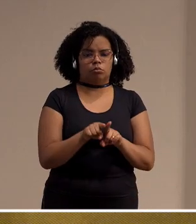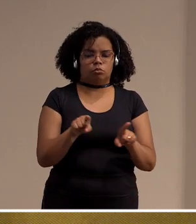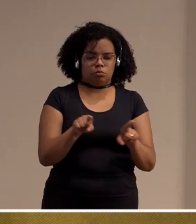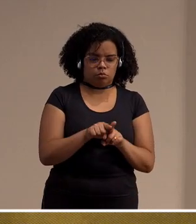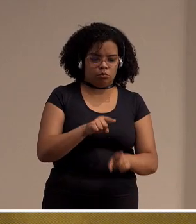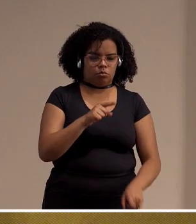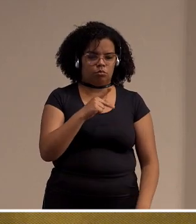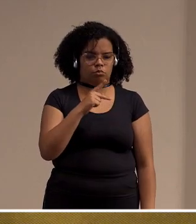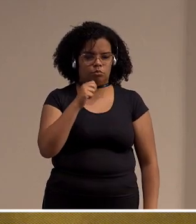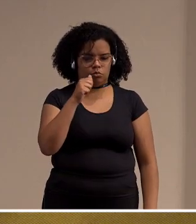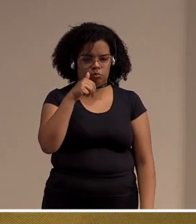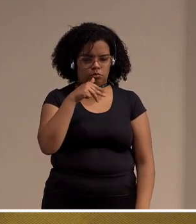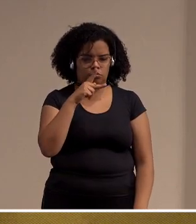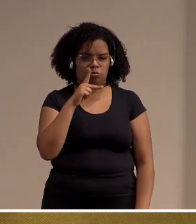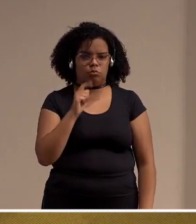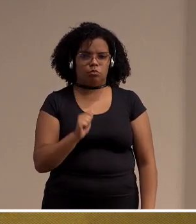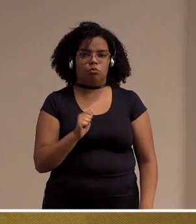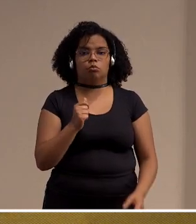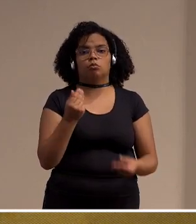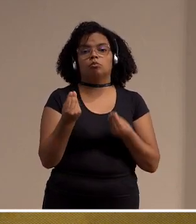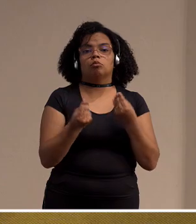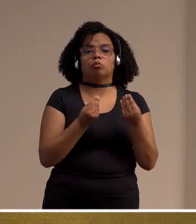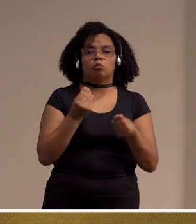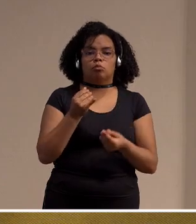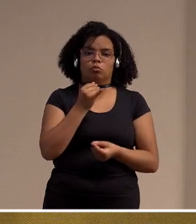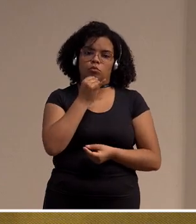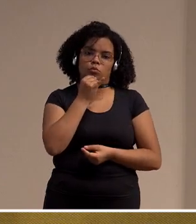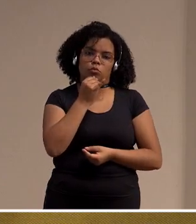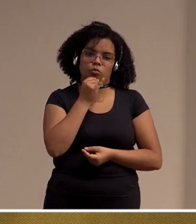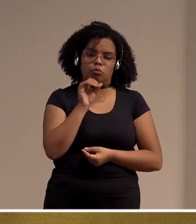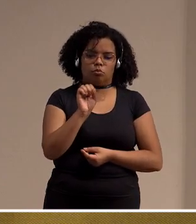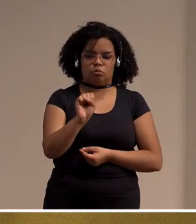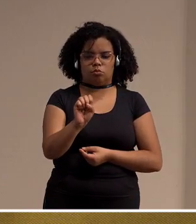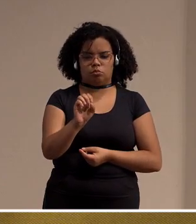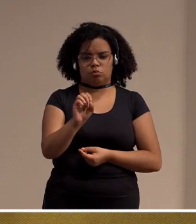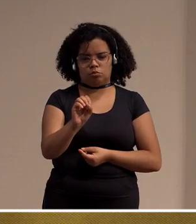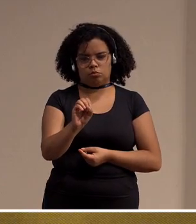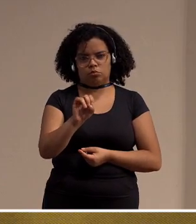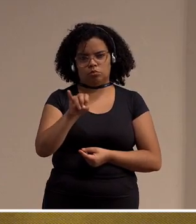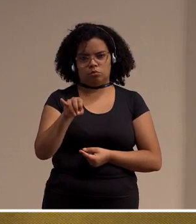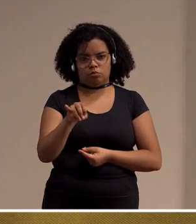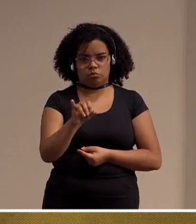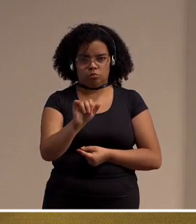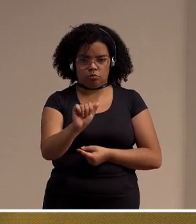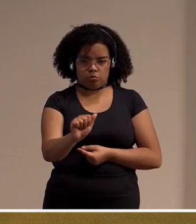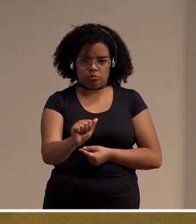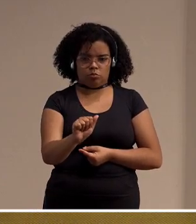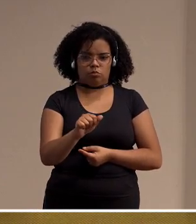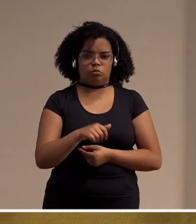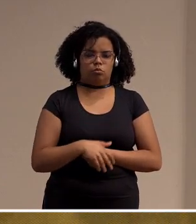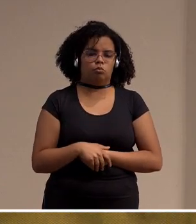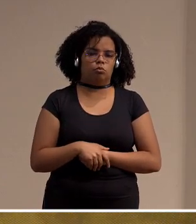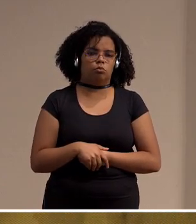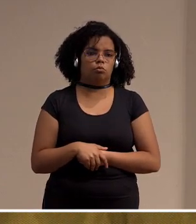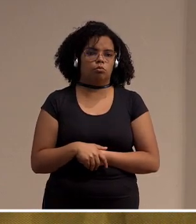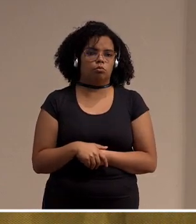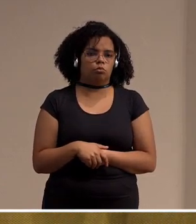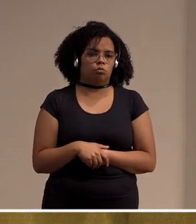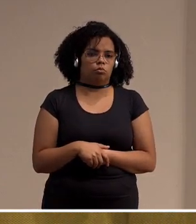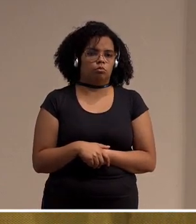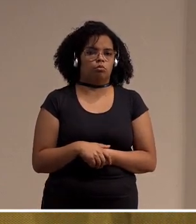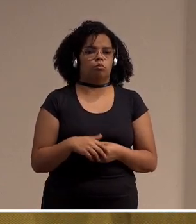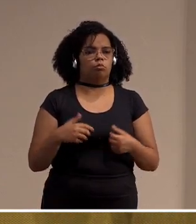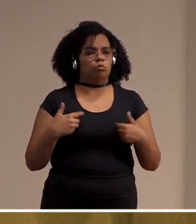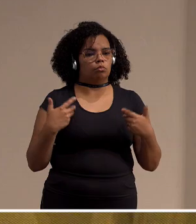soja o soja, o también o fracking o minería. Entonces ahí quería